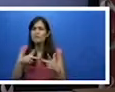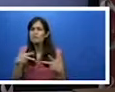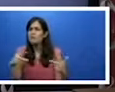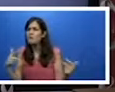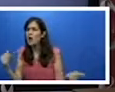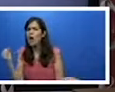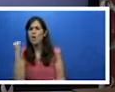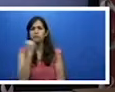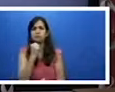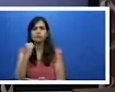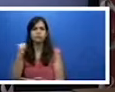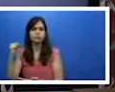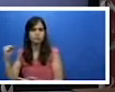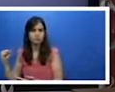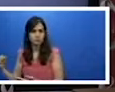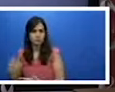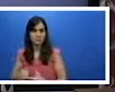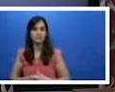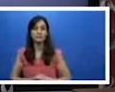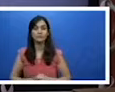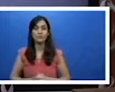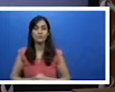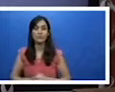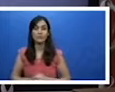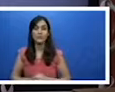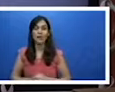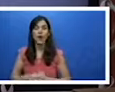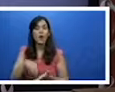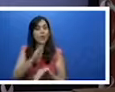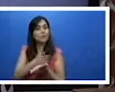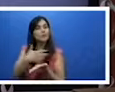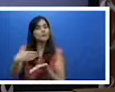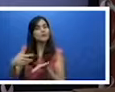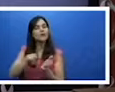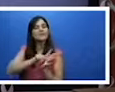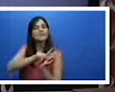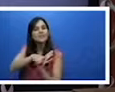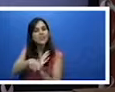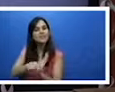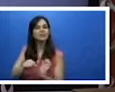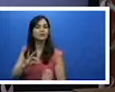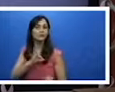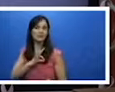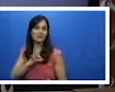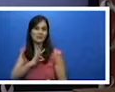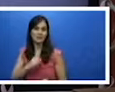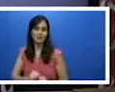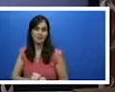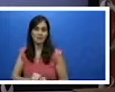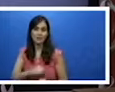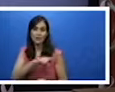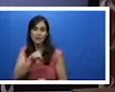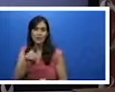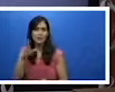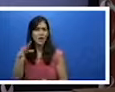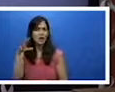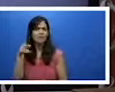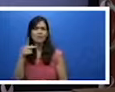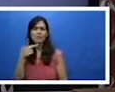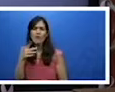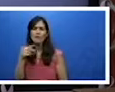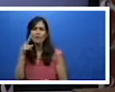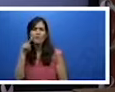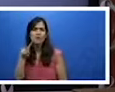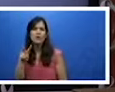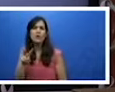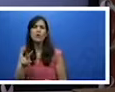de Edgar Allan Poe, como o marco inicial do gênero. E quem nunca terá ouvido falar em Sherlock Holmes